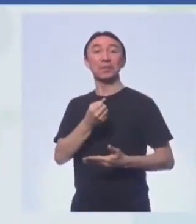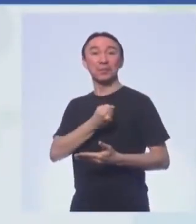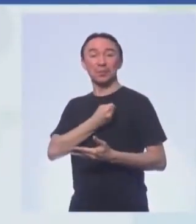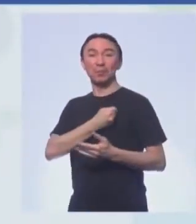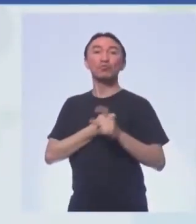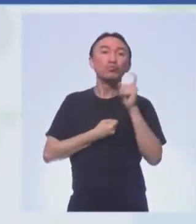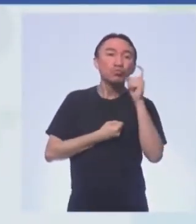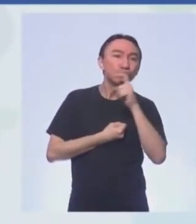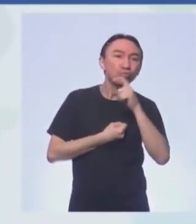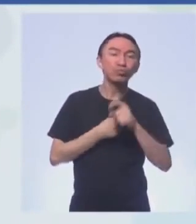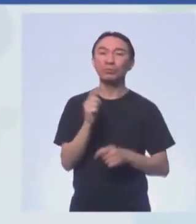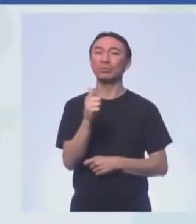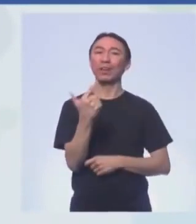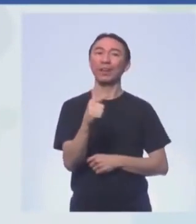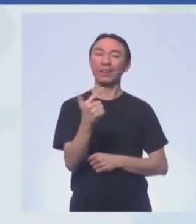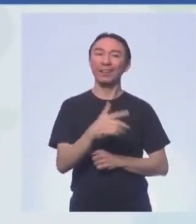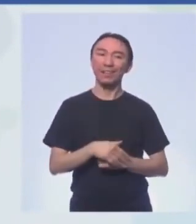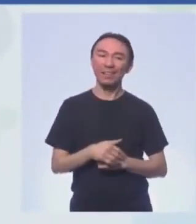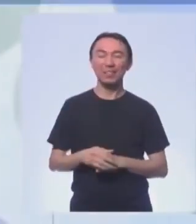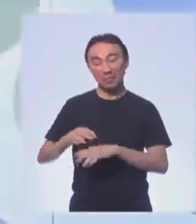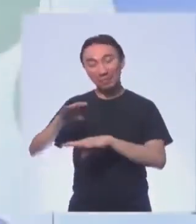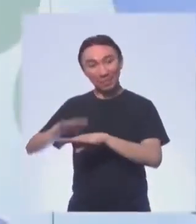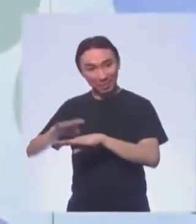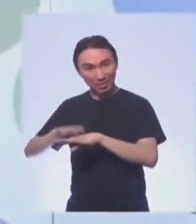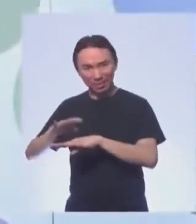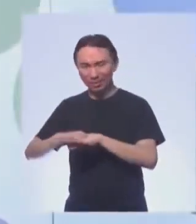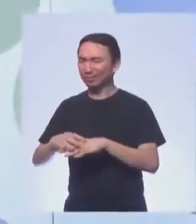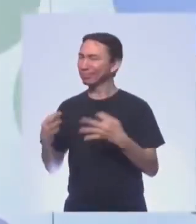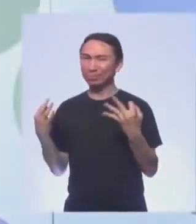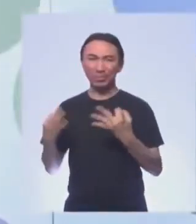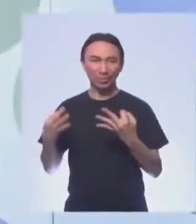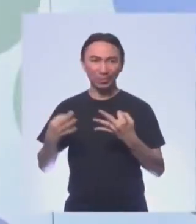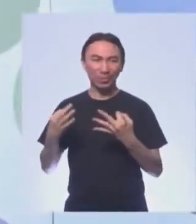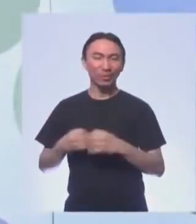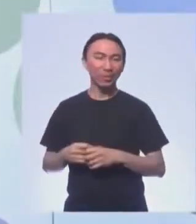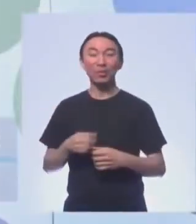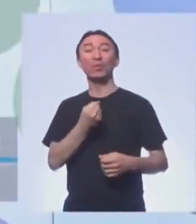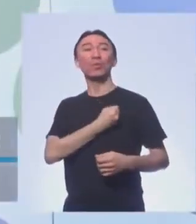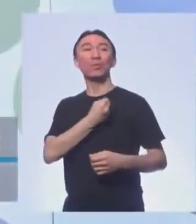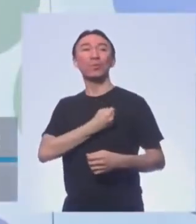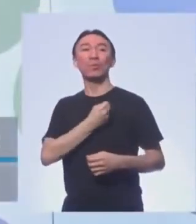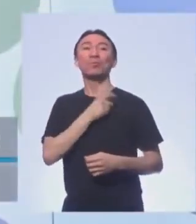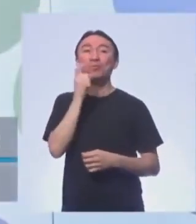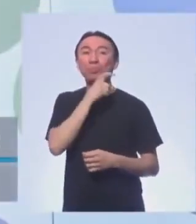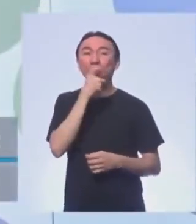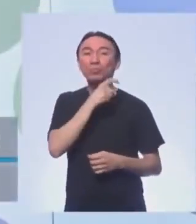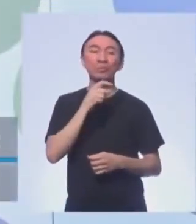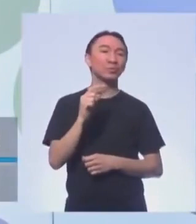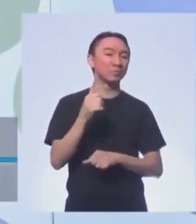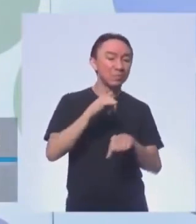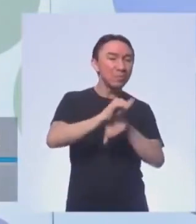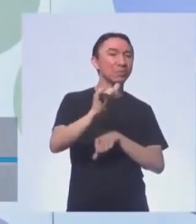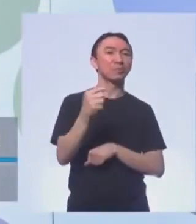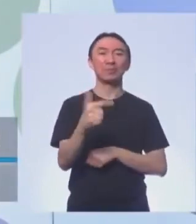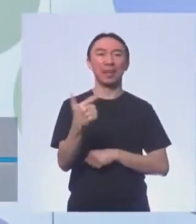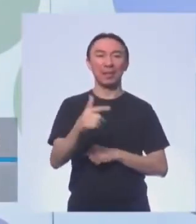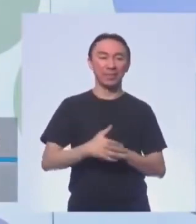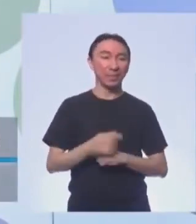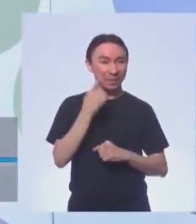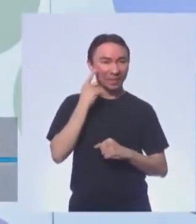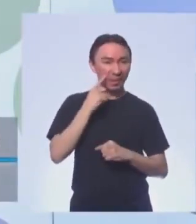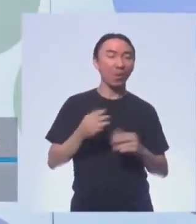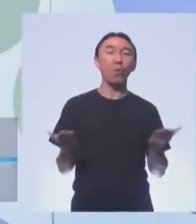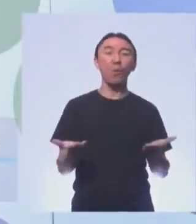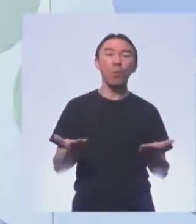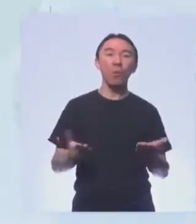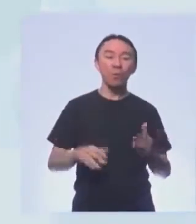né? Ela é perfeita, então os números realmente não mentem. Esse é o nosso título de hoje. E vamos colocar aqui na telinha qual é o nosso tema da